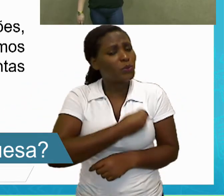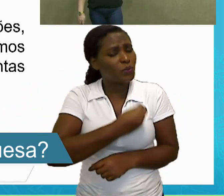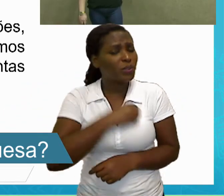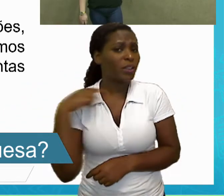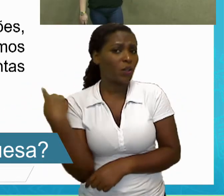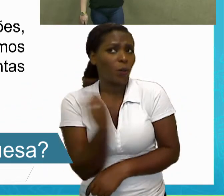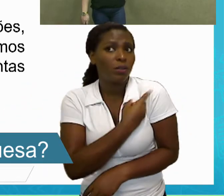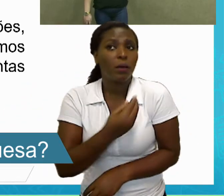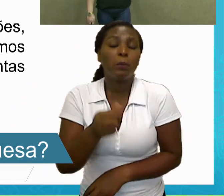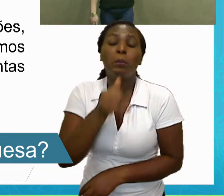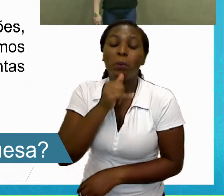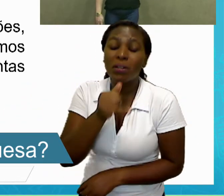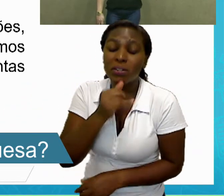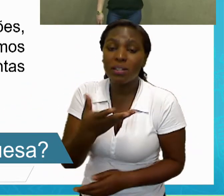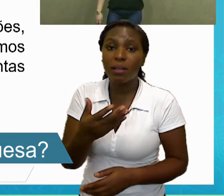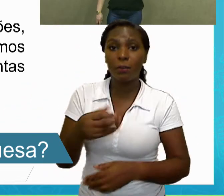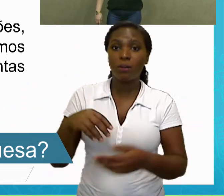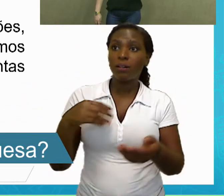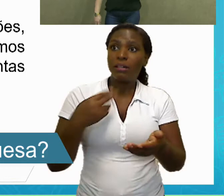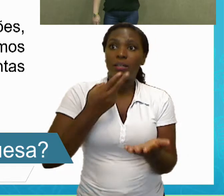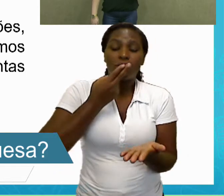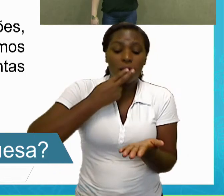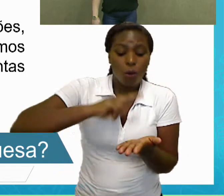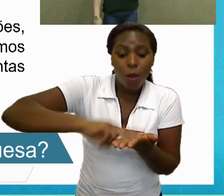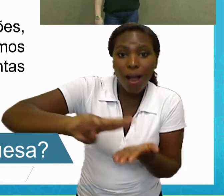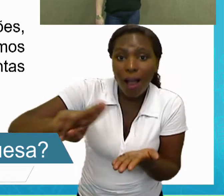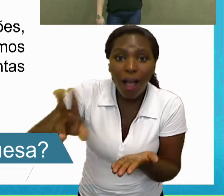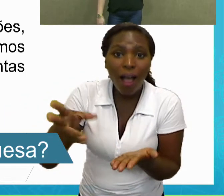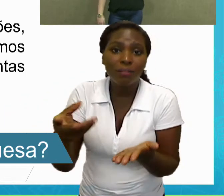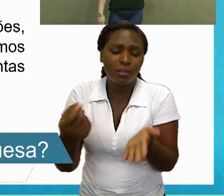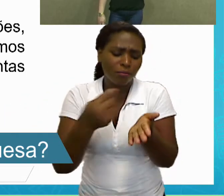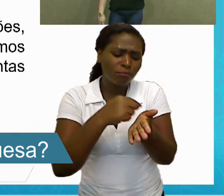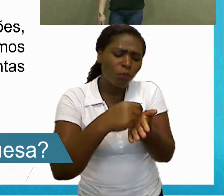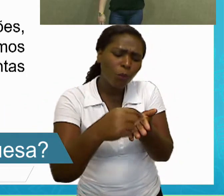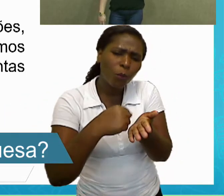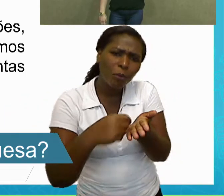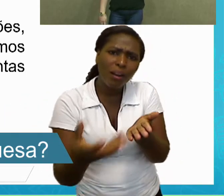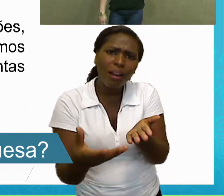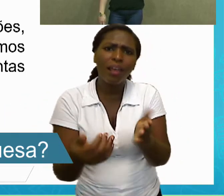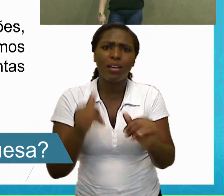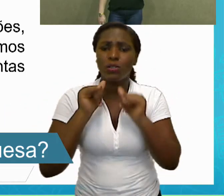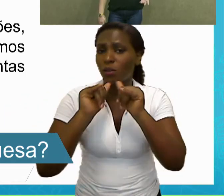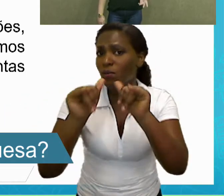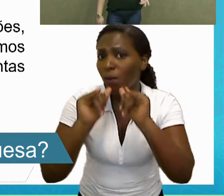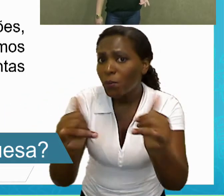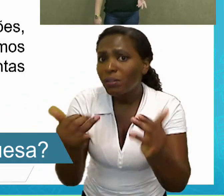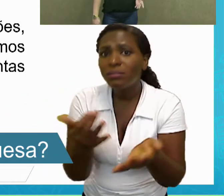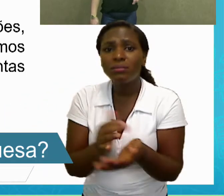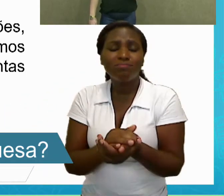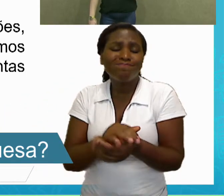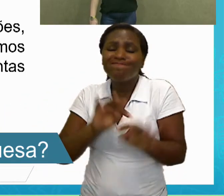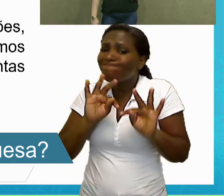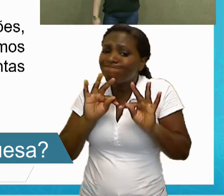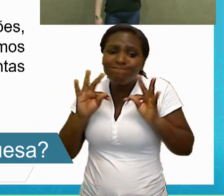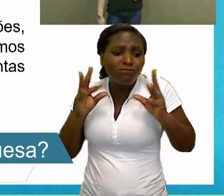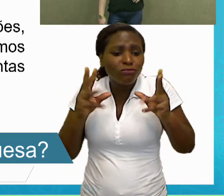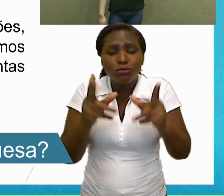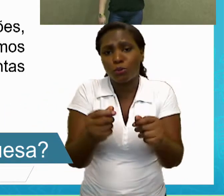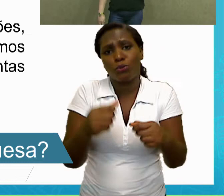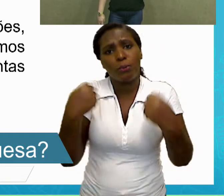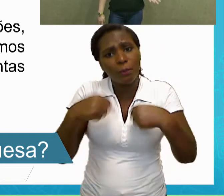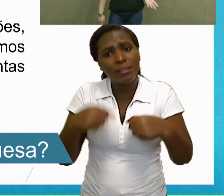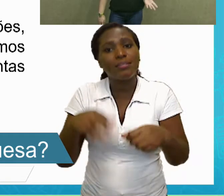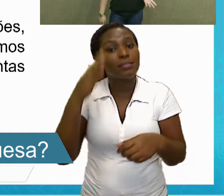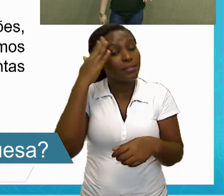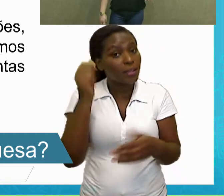bilhetes ou anotações. Precisamos da escrita para utilizarmos grande parte das ferramentas